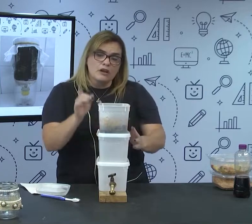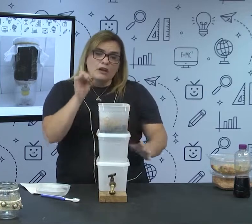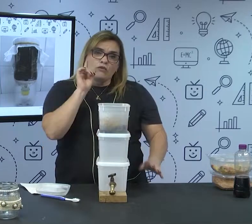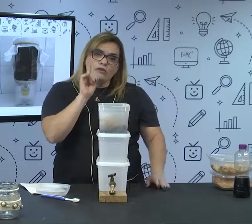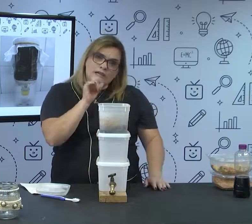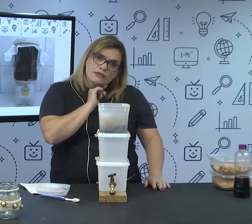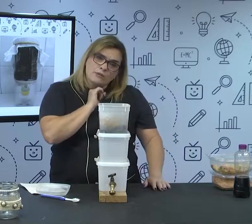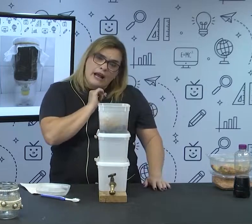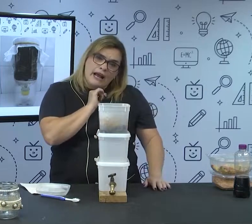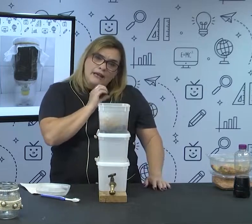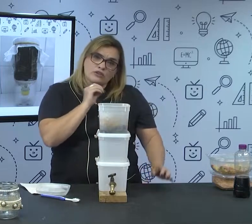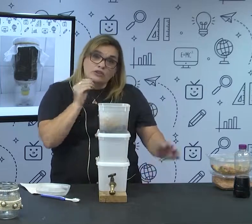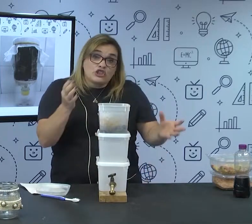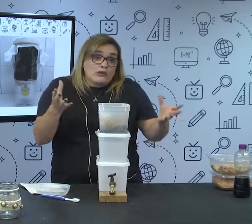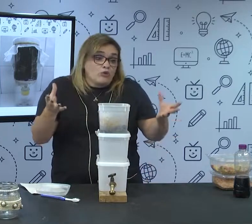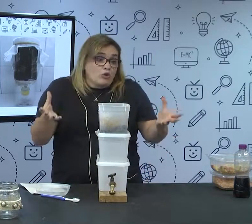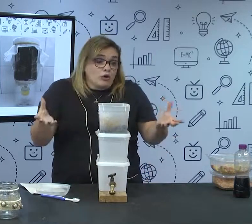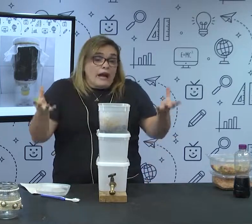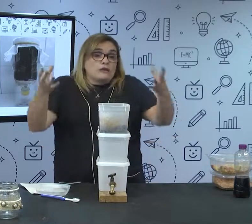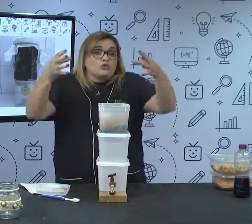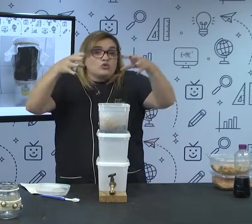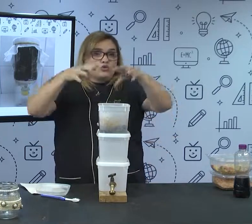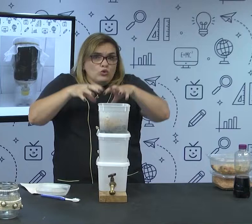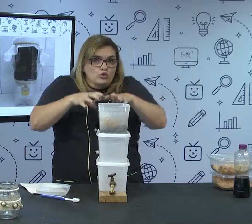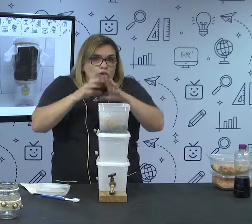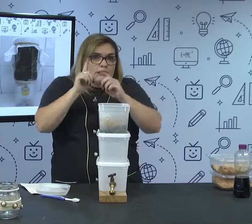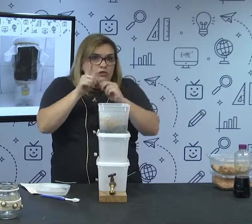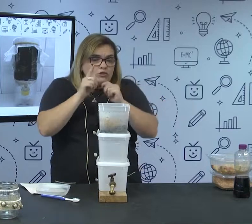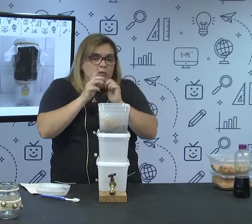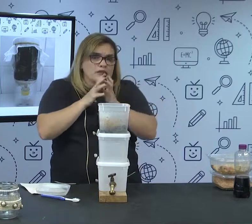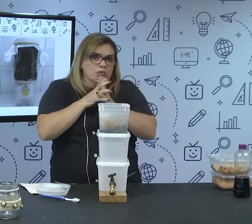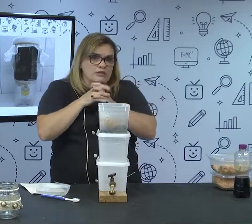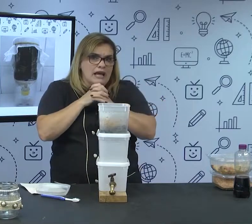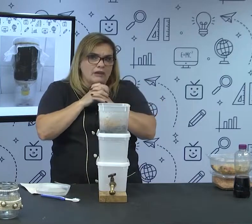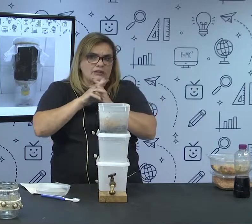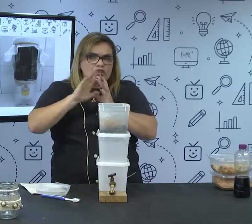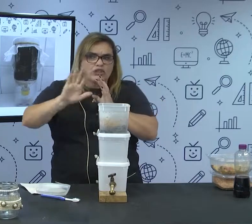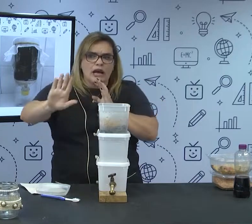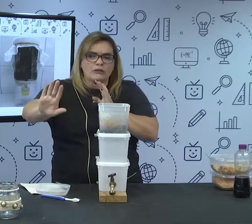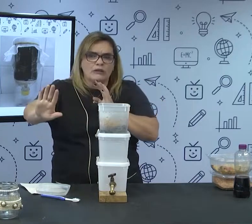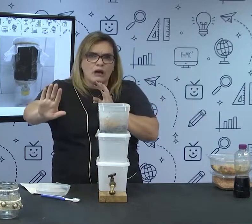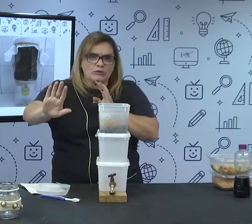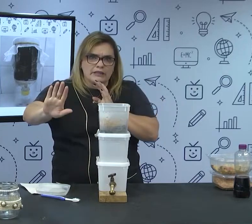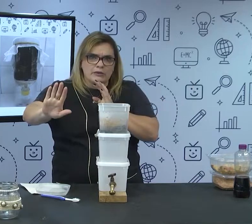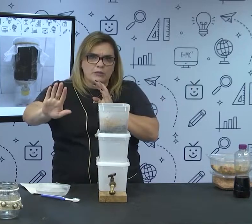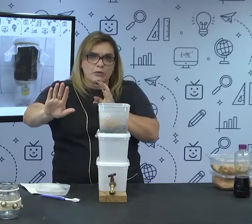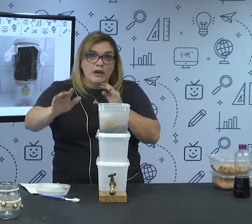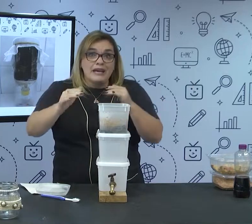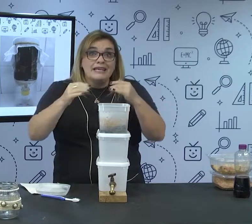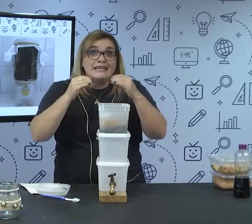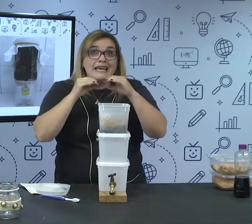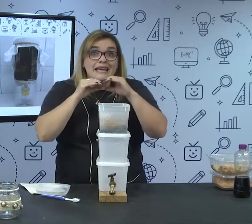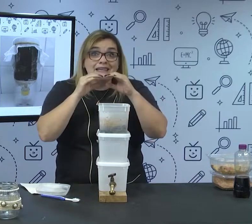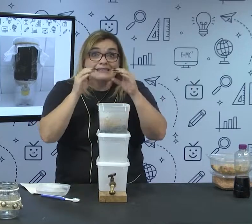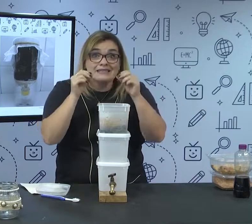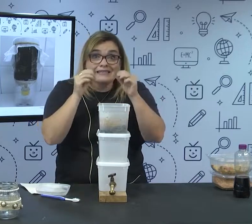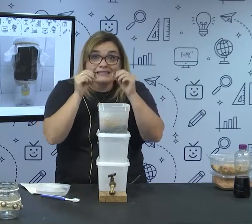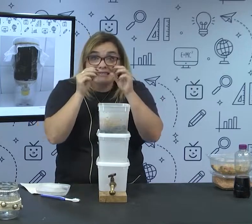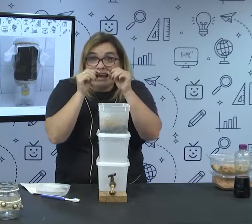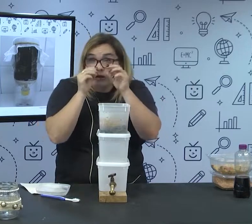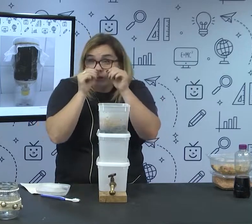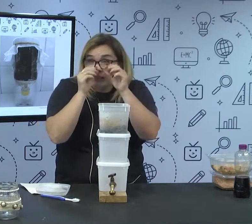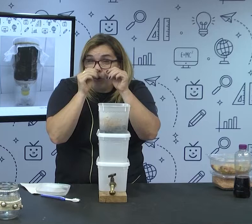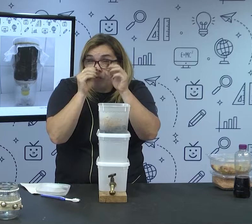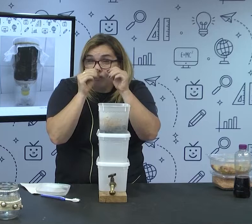líquido. Vocês por acaso já não colocaram tudo dentro do mesmo saco e deixaram lá um tempo? E